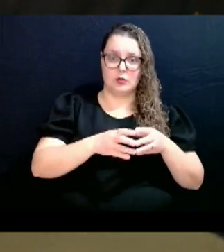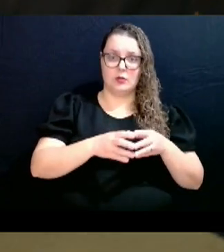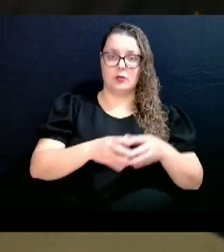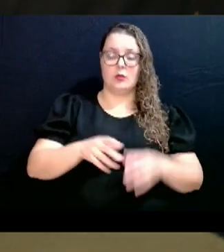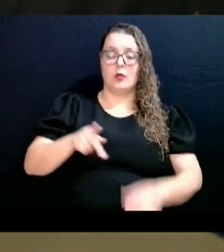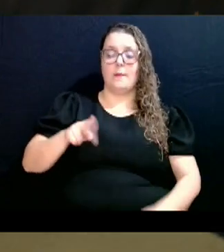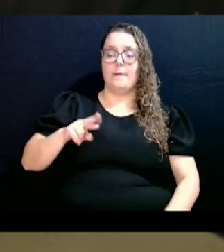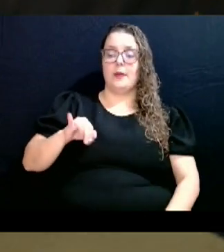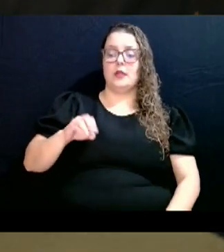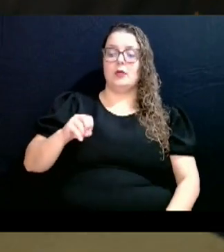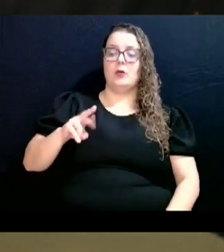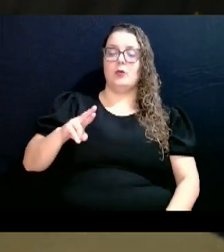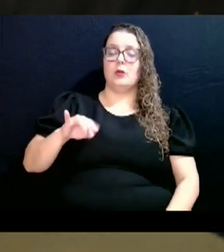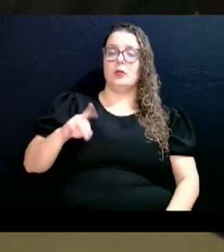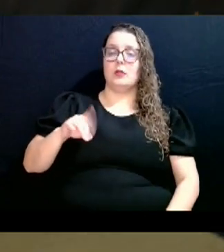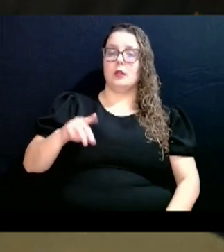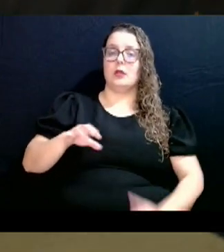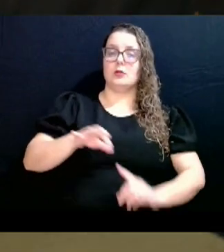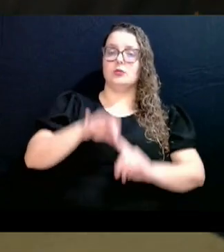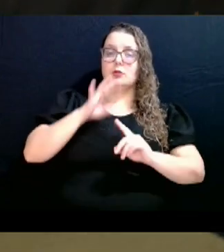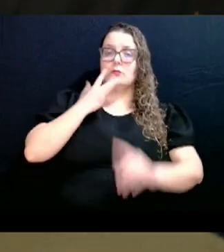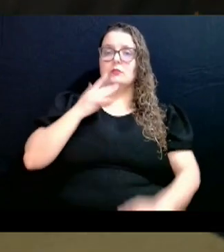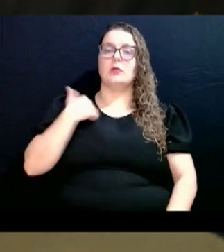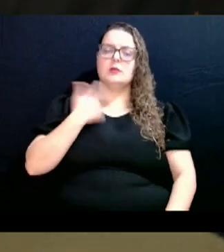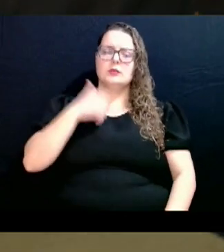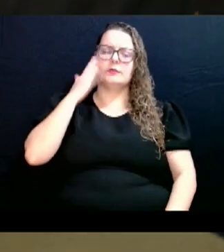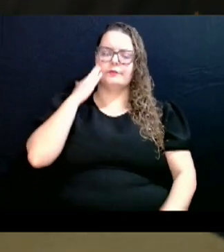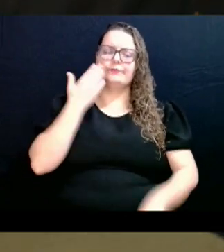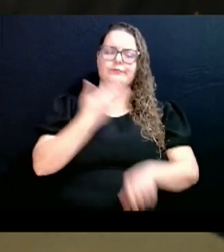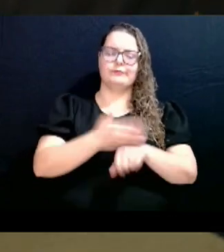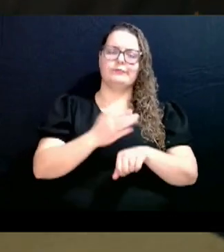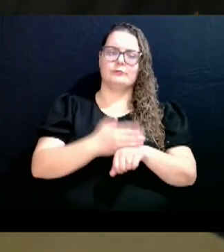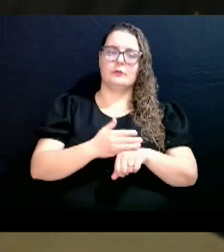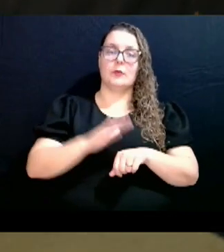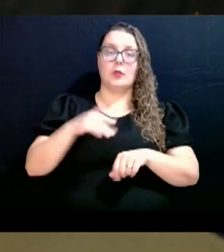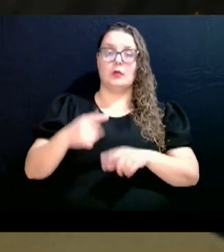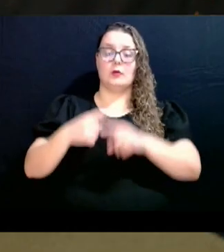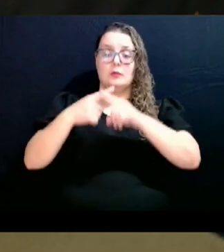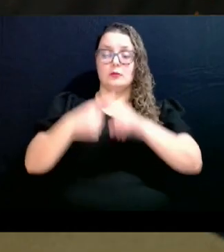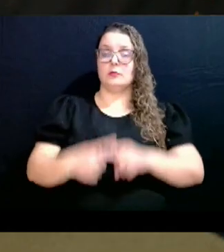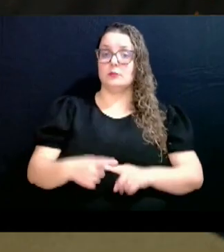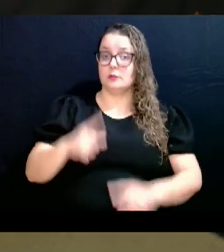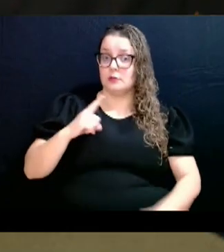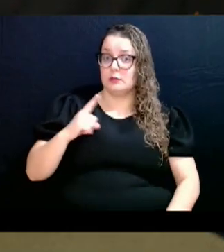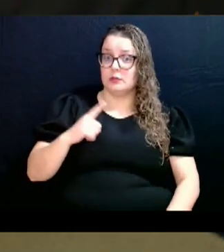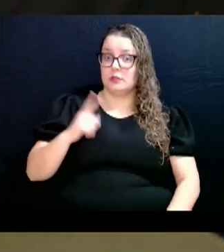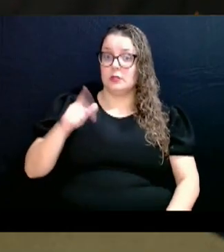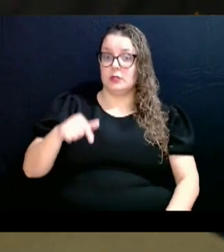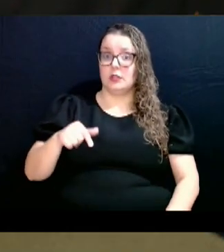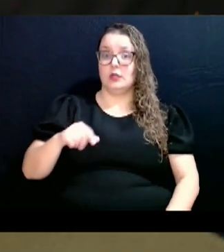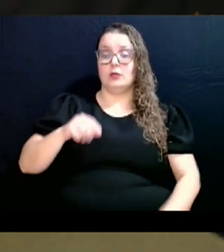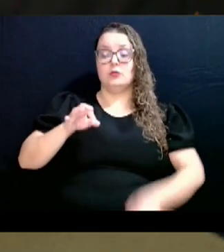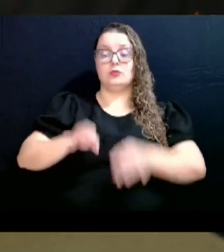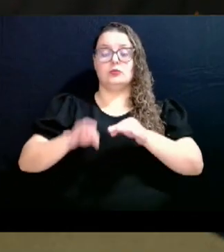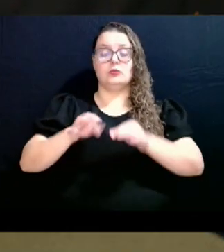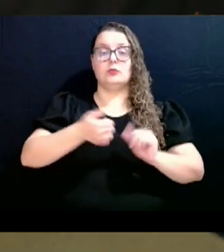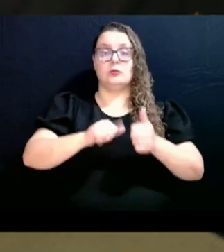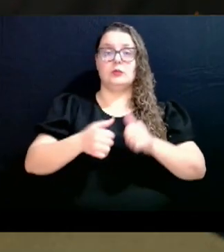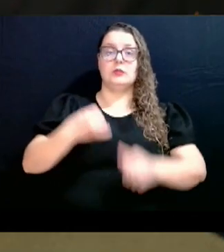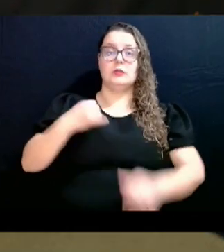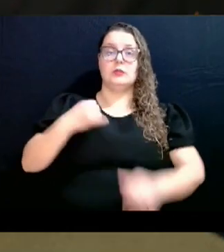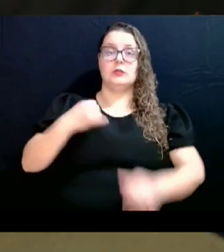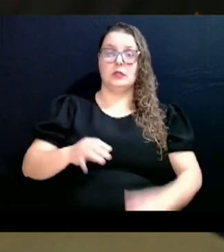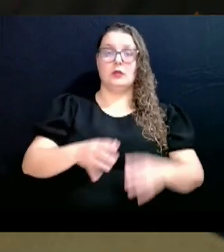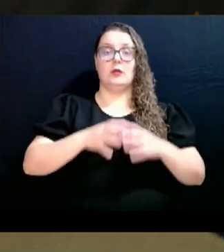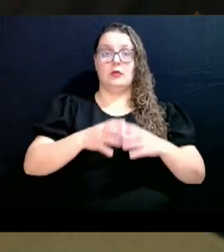prioridade. Mas a gente sabe que, na prática, quando há disputas, é o juiz que avalia se a convivência será